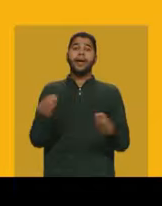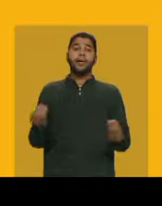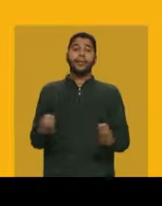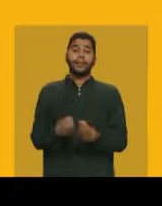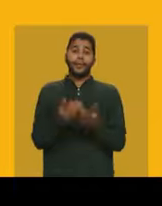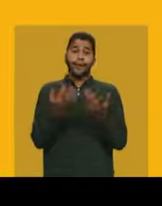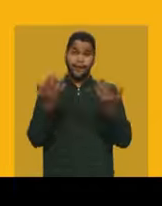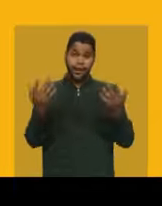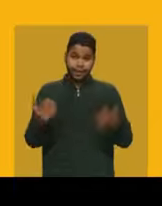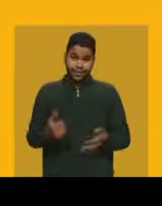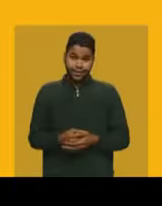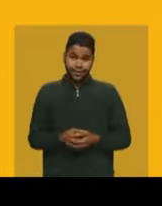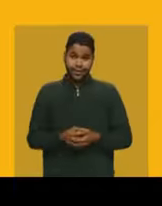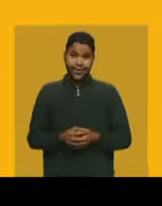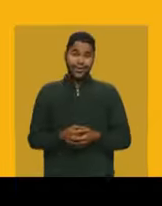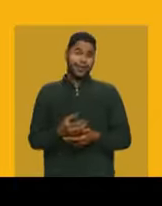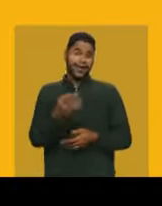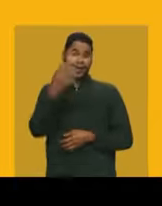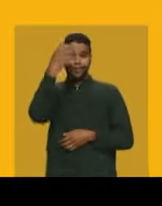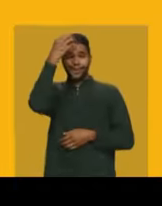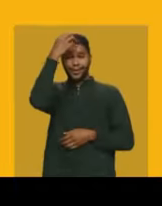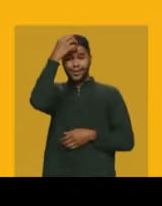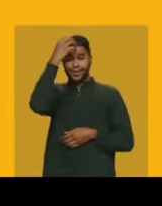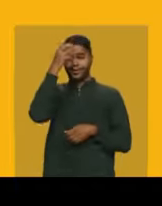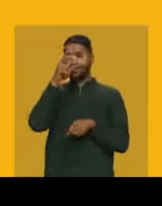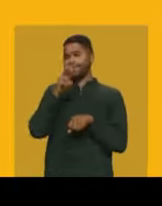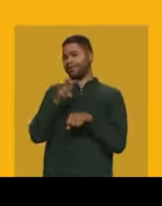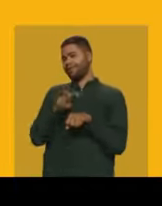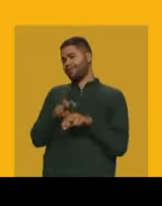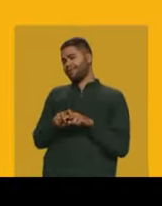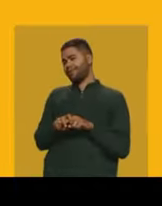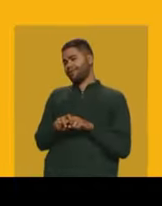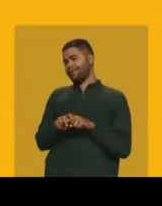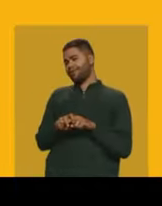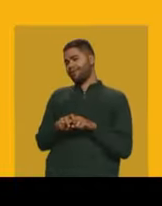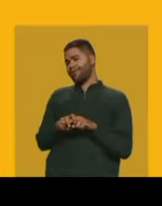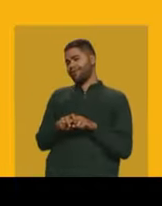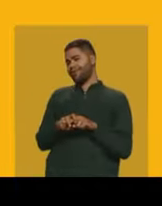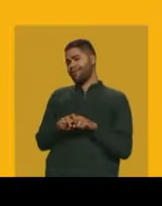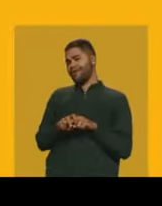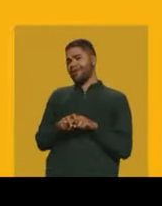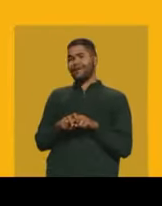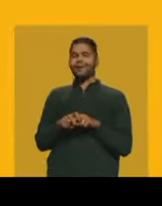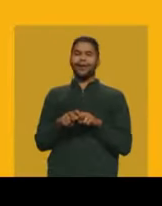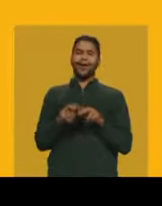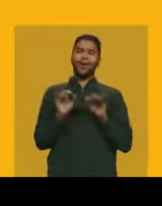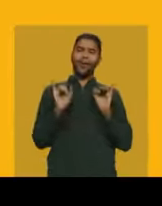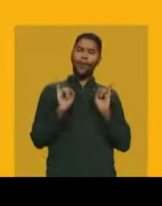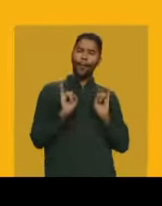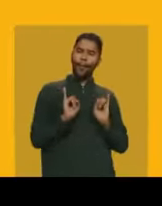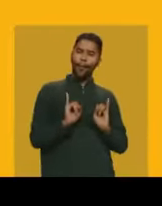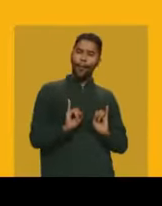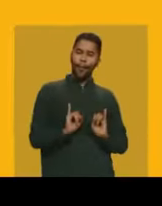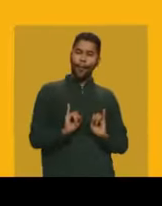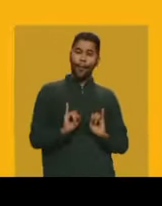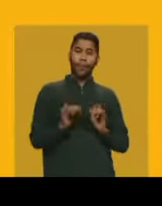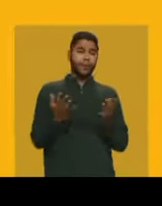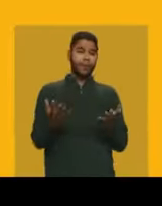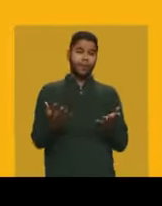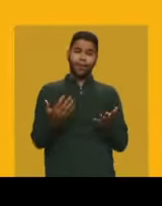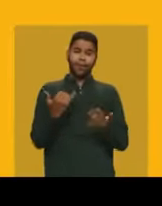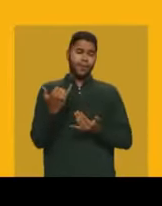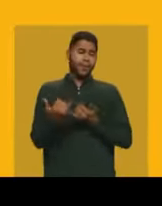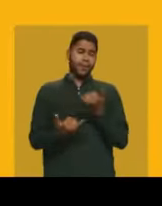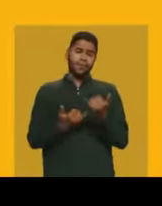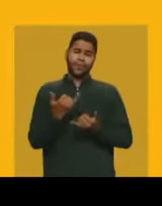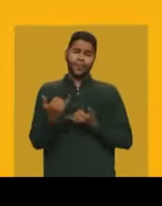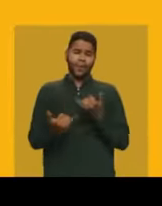E a princesa sentada, né? Bem magrinha. Então, aqui é uma brincadeira todo meme você